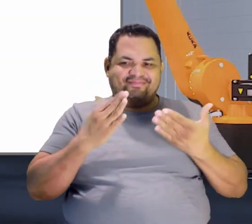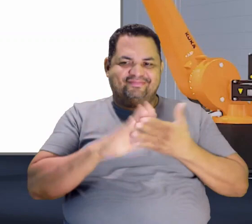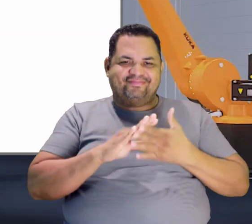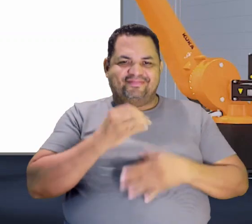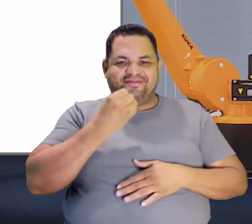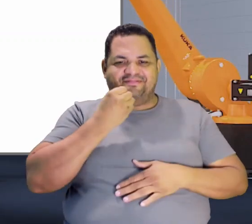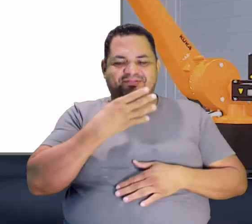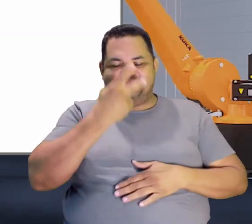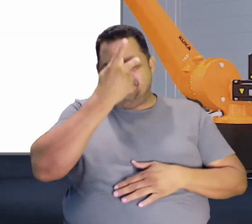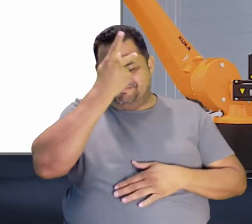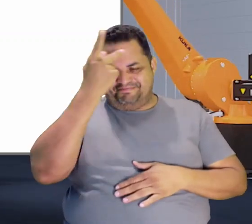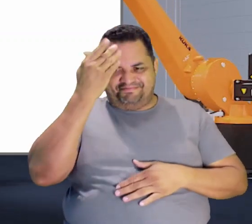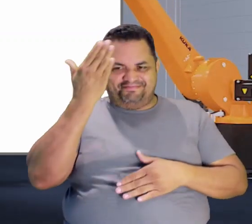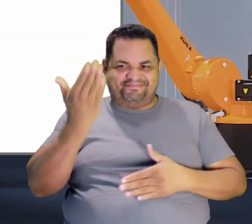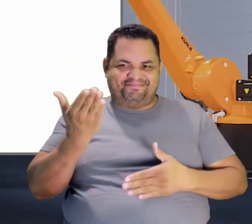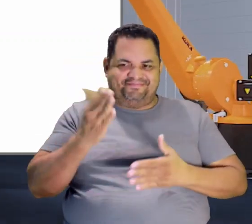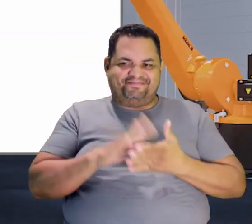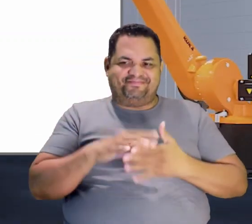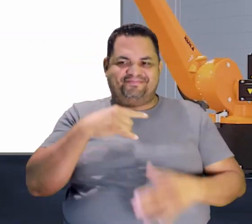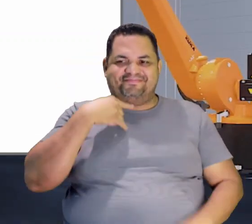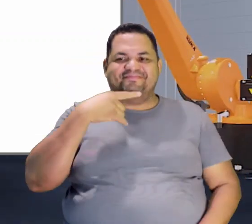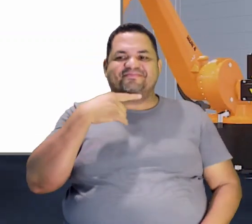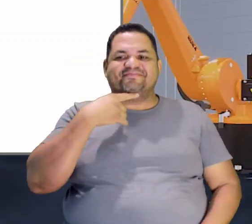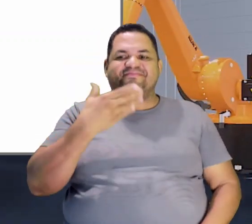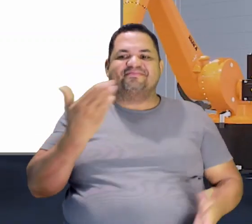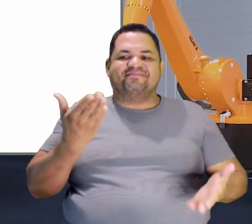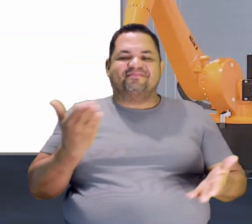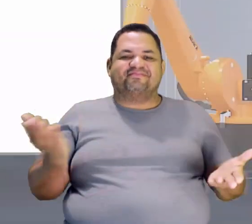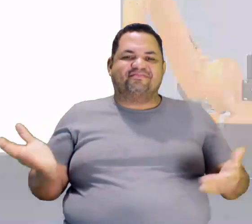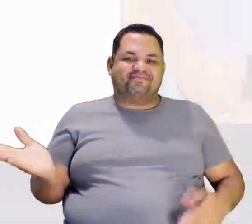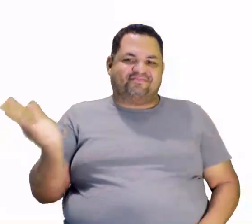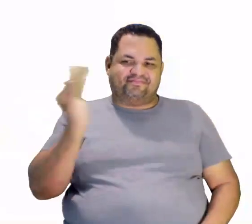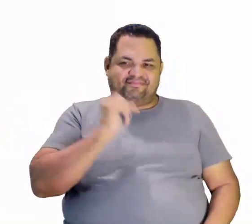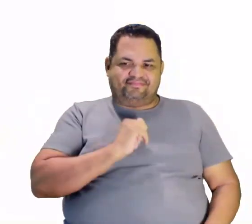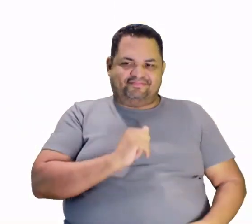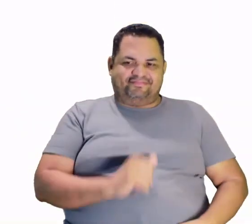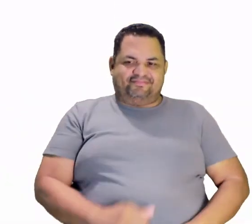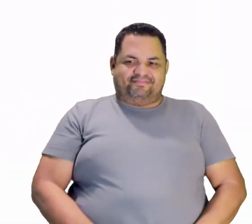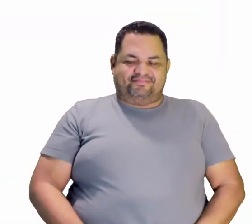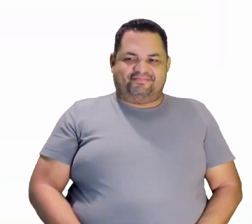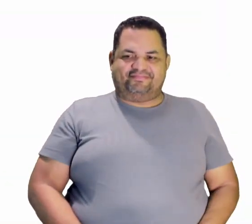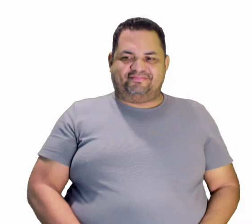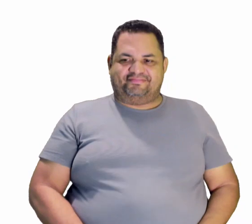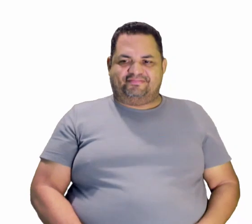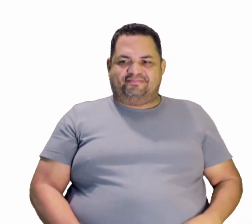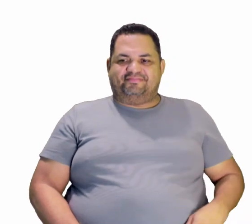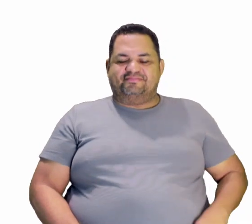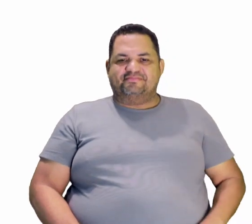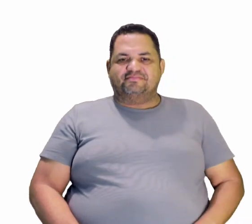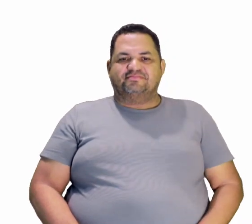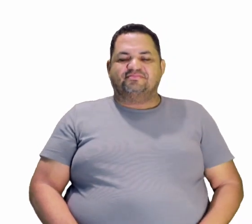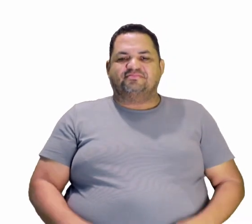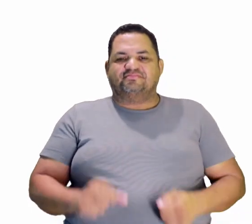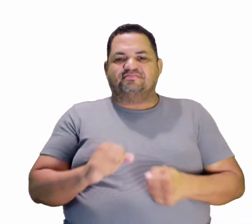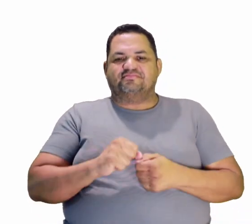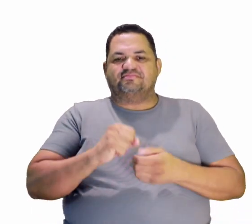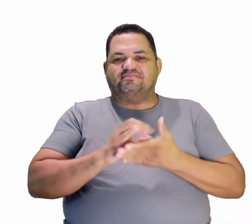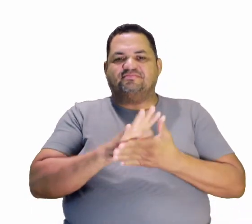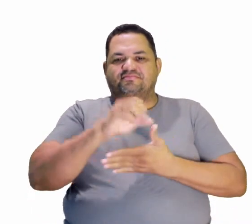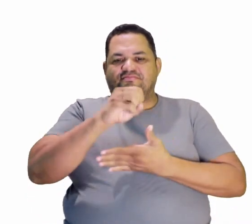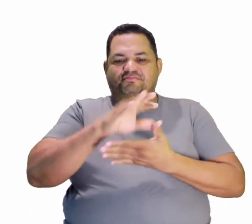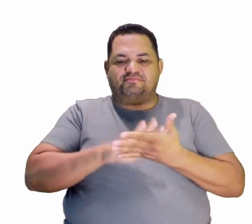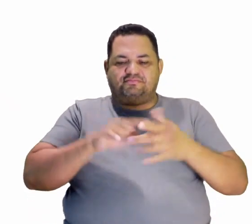gente boa. Vamos tirar as dúvidas de vocês agora, vamos lá? Resolução de atividade de sala.